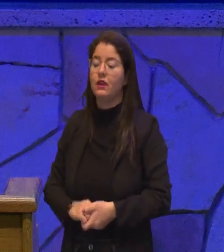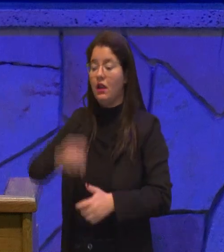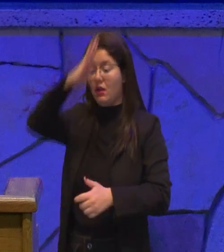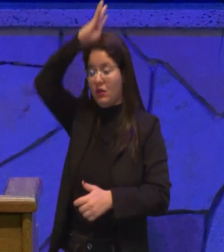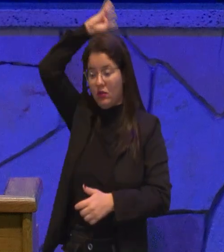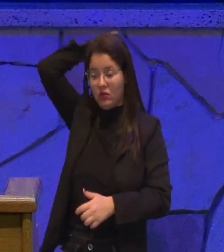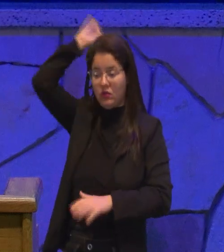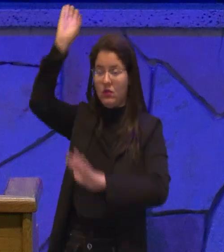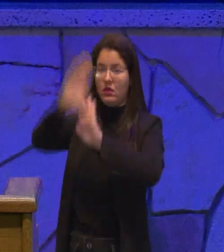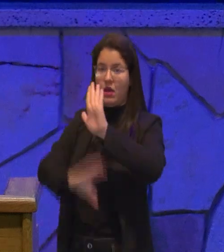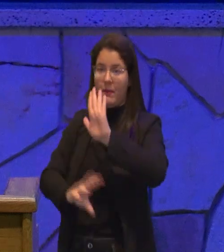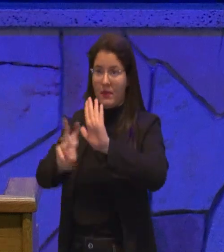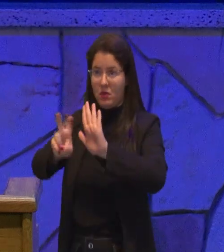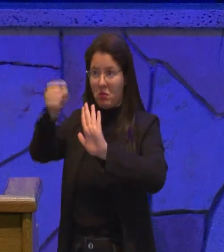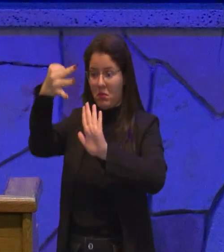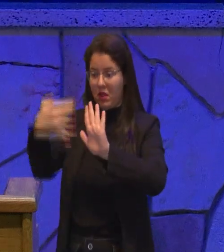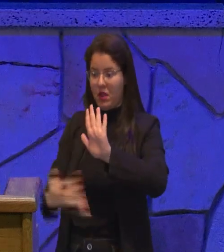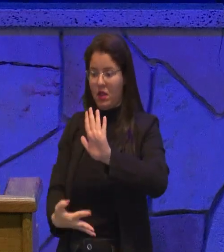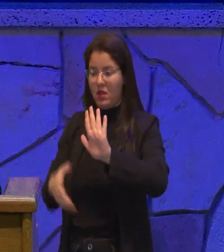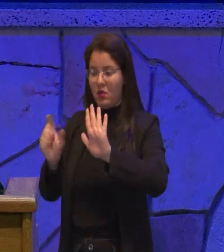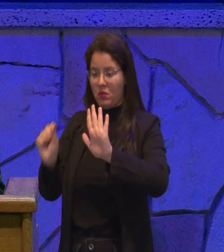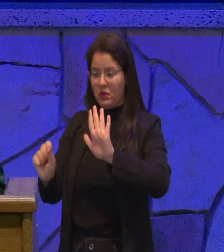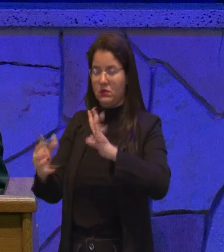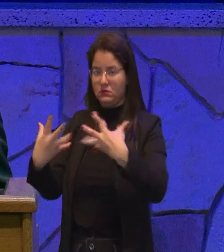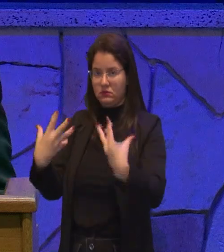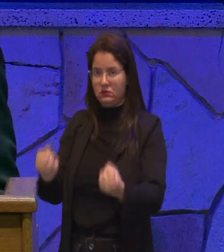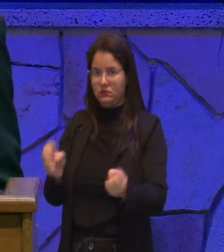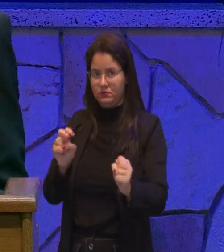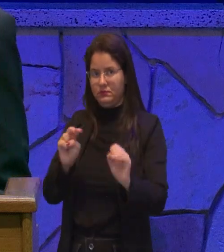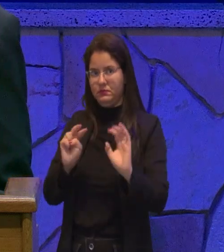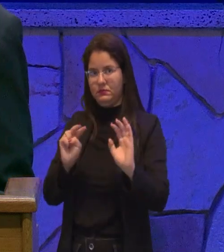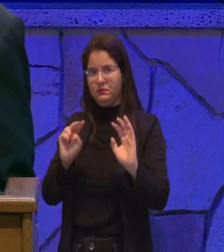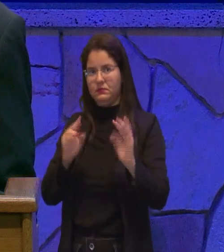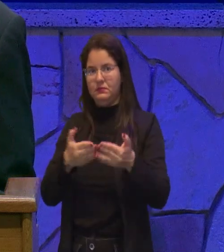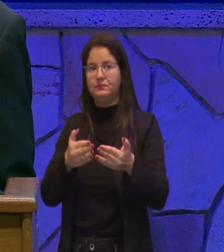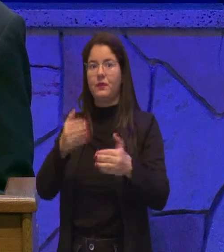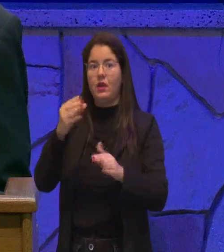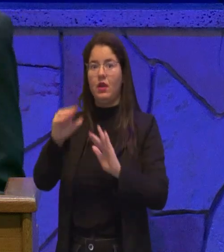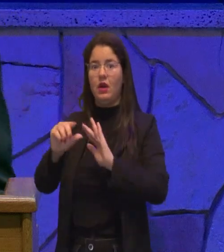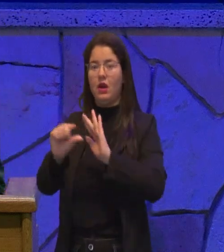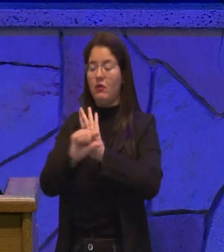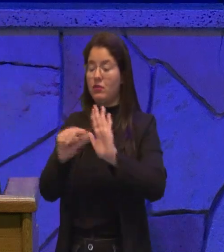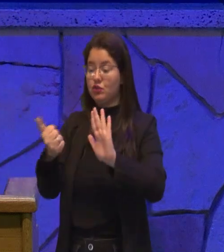Romanos no capítulo de número 5. Veja comigo o verso de número 12.